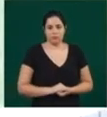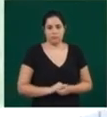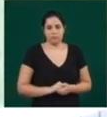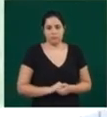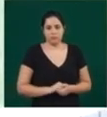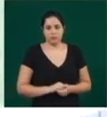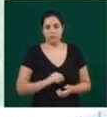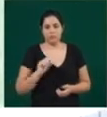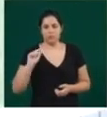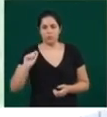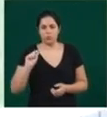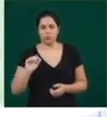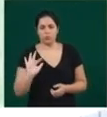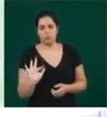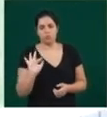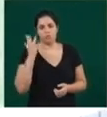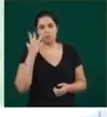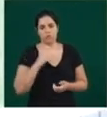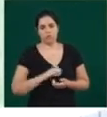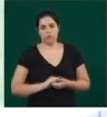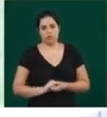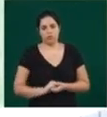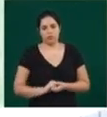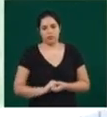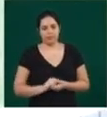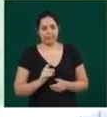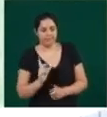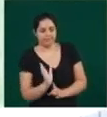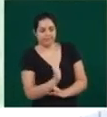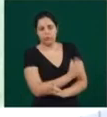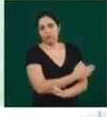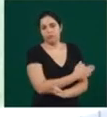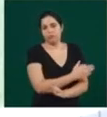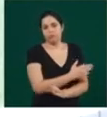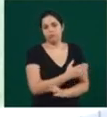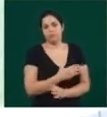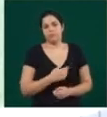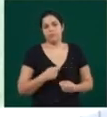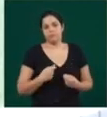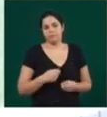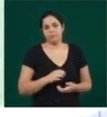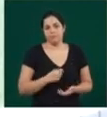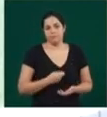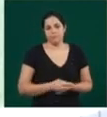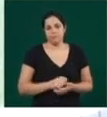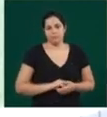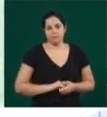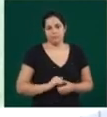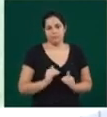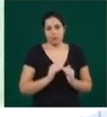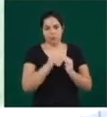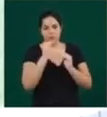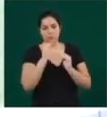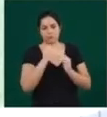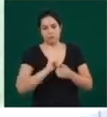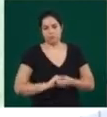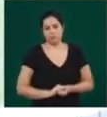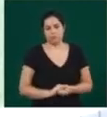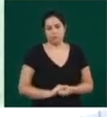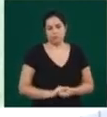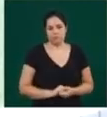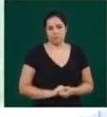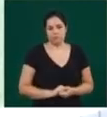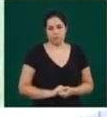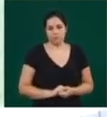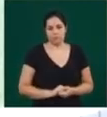que inerentes à sua unidade, os demais adimplentes vão contribuir. Ou seja, vão ser implantadas taxas extras para poder